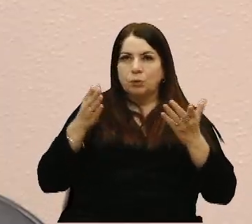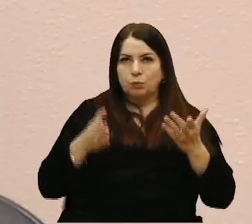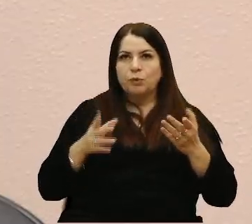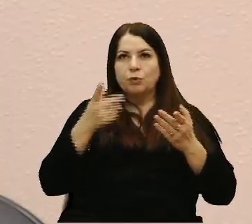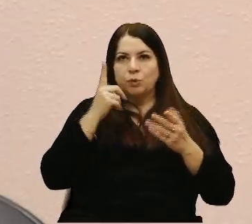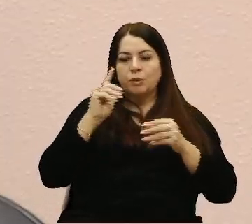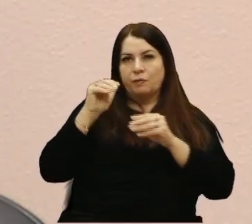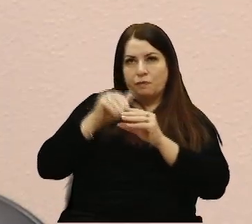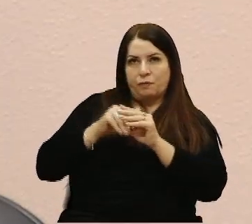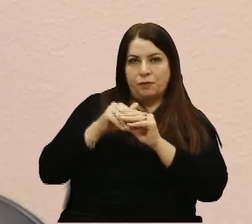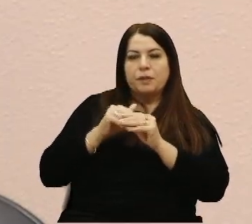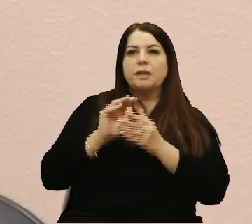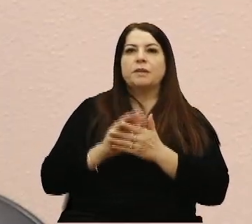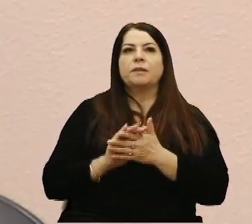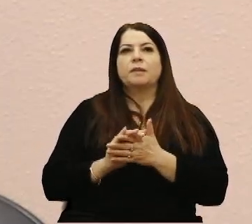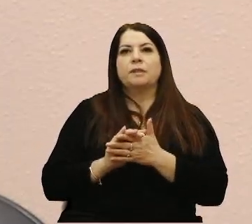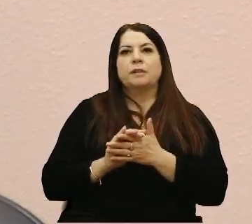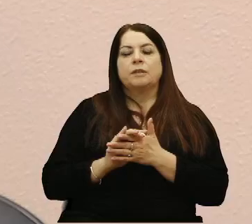podemos votar